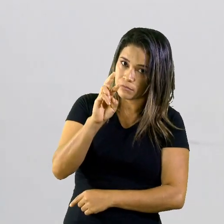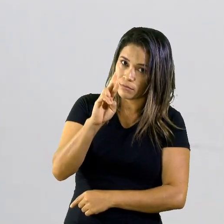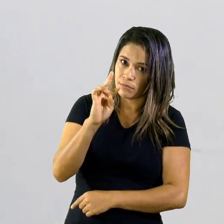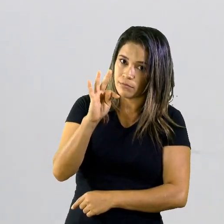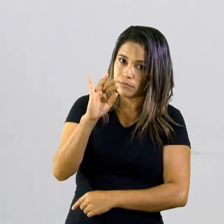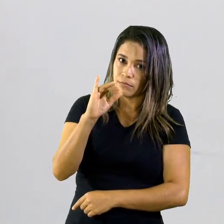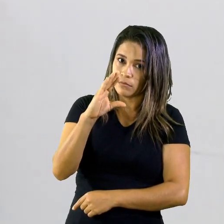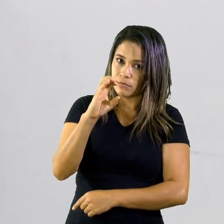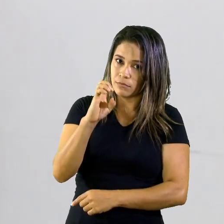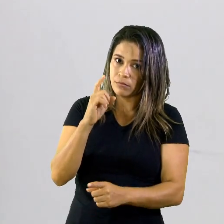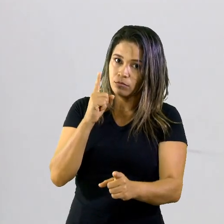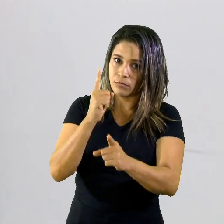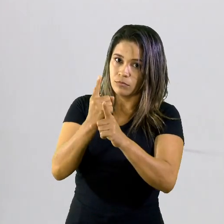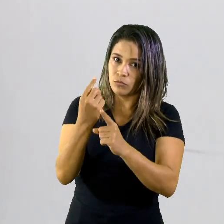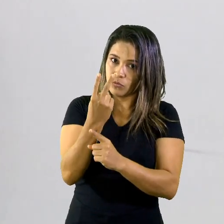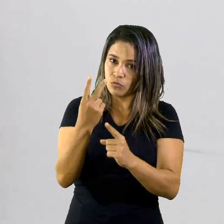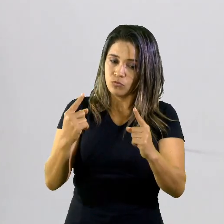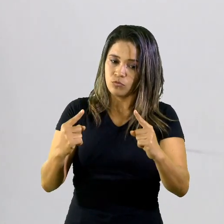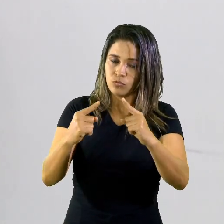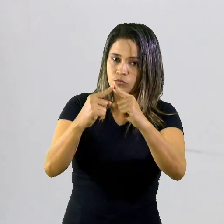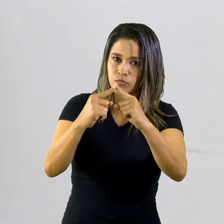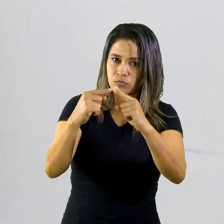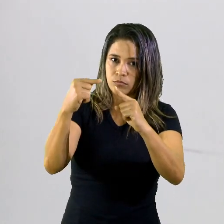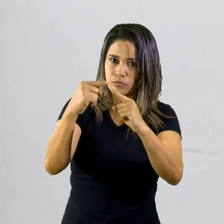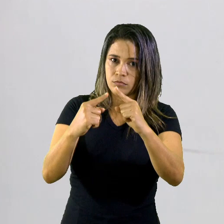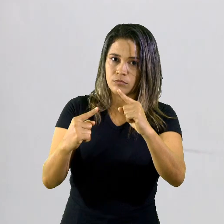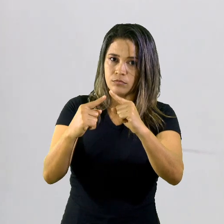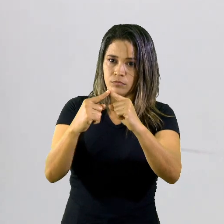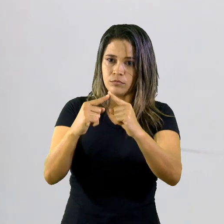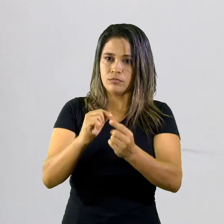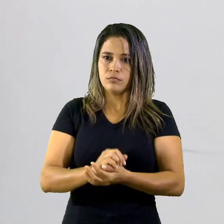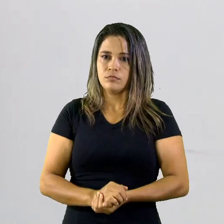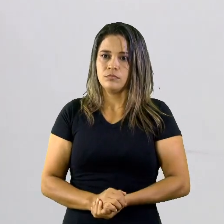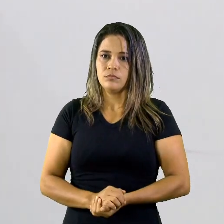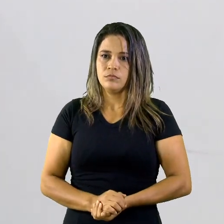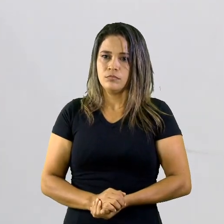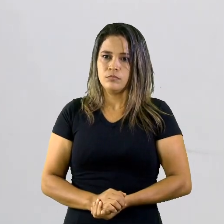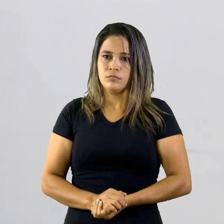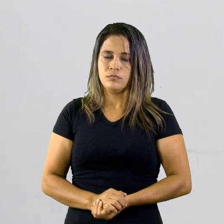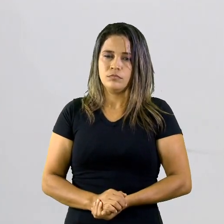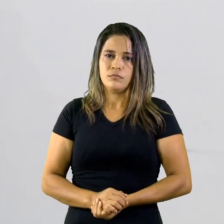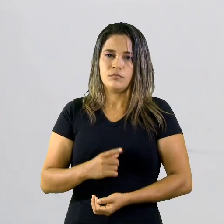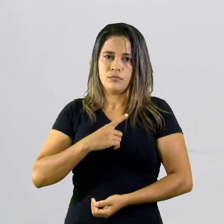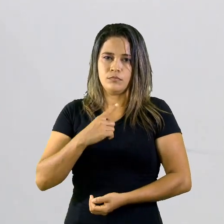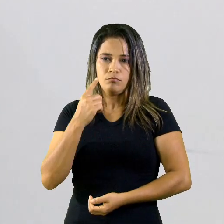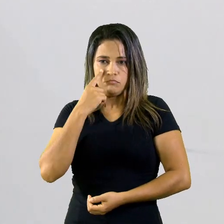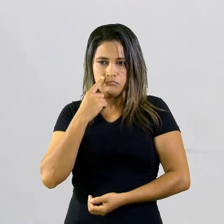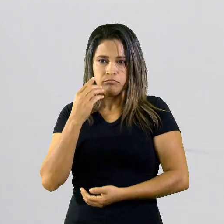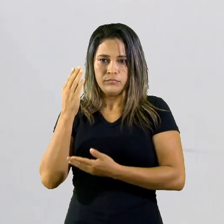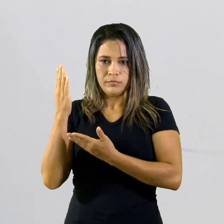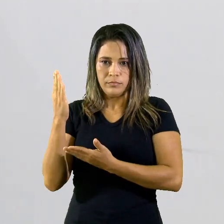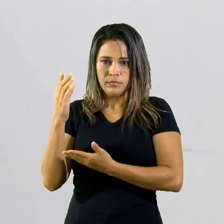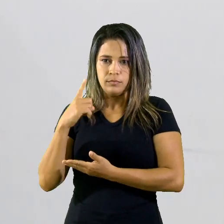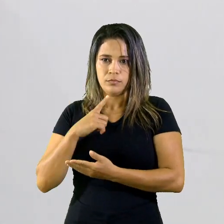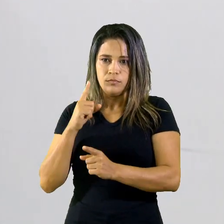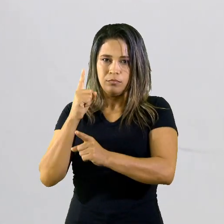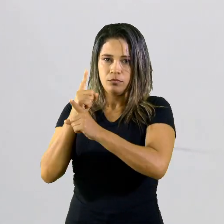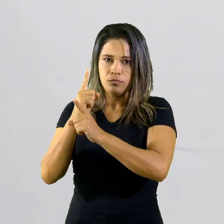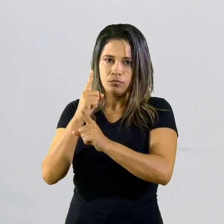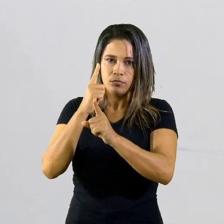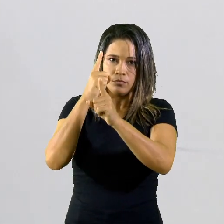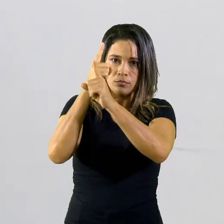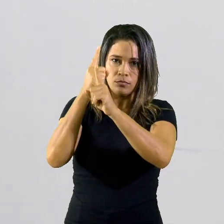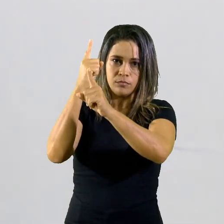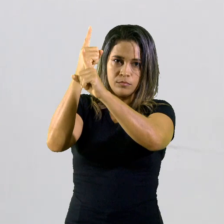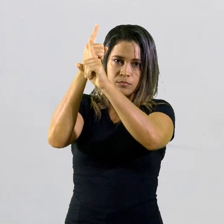dois segmentos de reta. Olha só, um segmento de reta, outro segmento de reta que se encontra bem aqui, que se encontra bem aqui, que se encontra bem